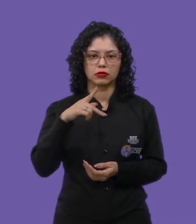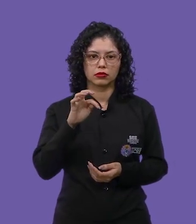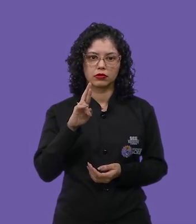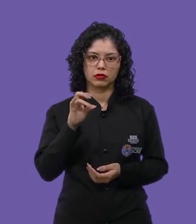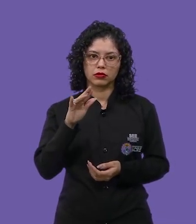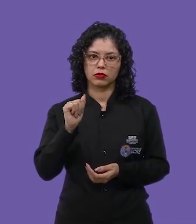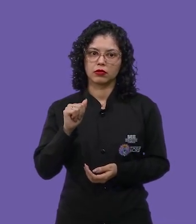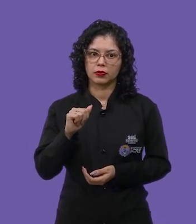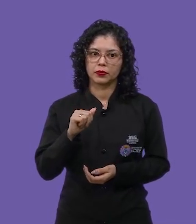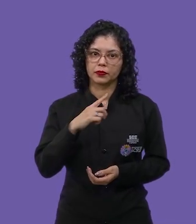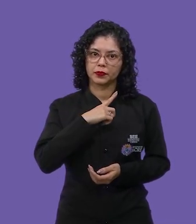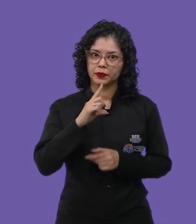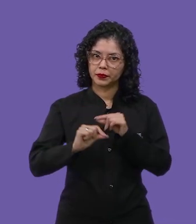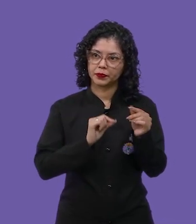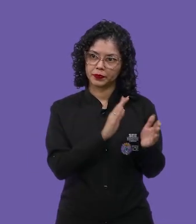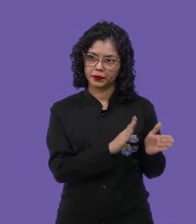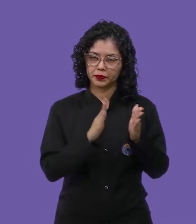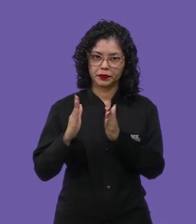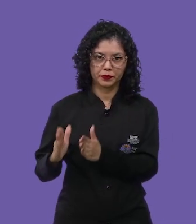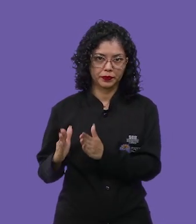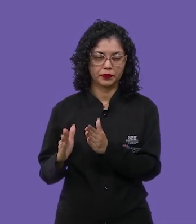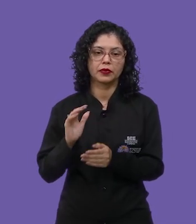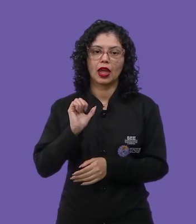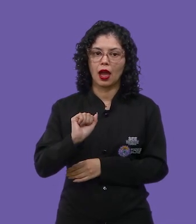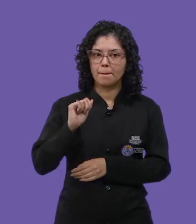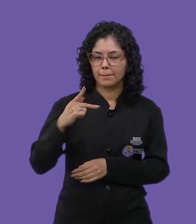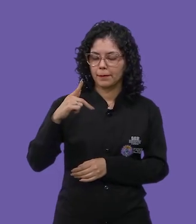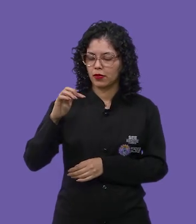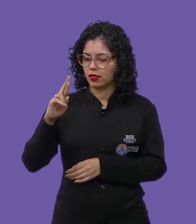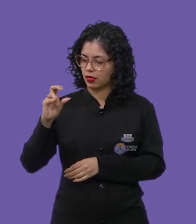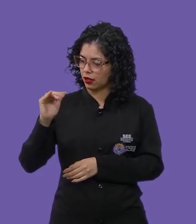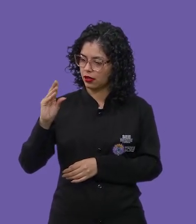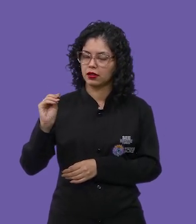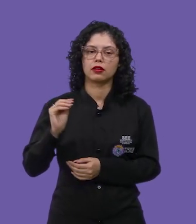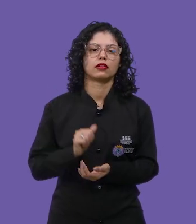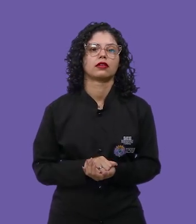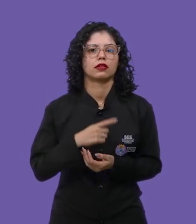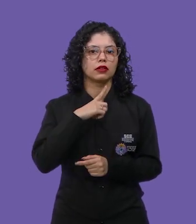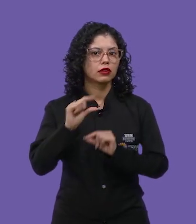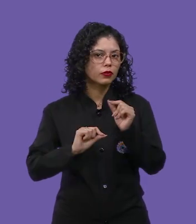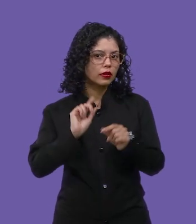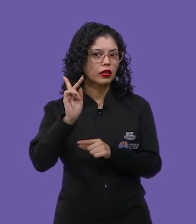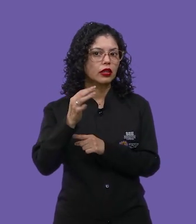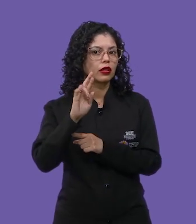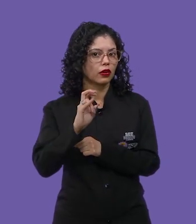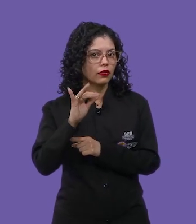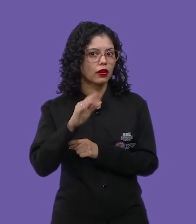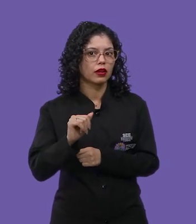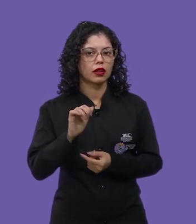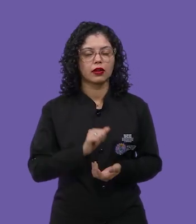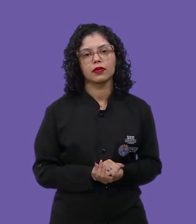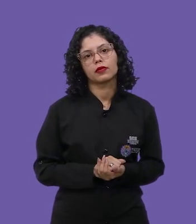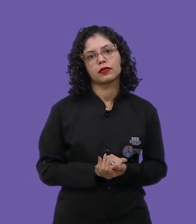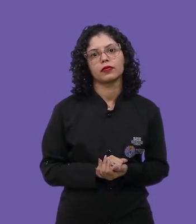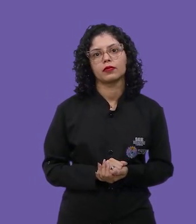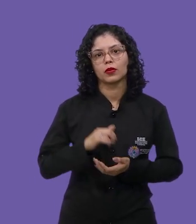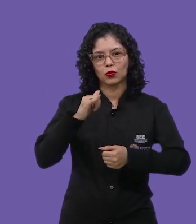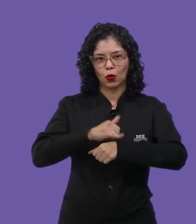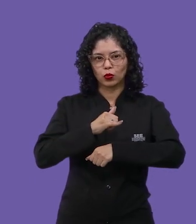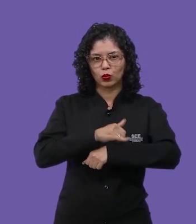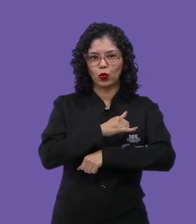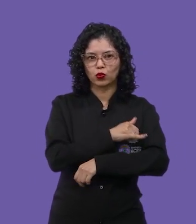do sabão. E a gente tem a parte apolar, né, que é hidrofóbica, que ama o quê? A